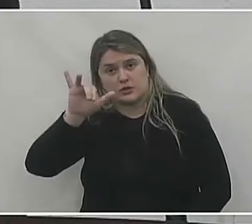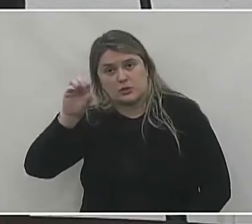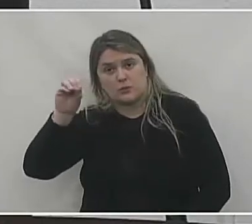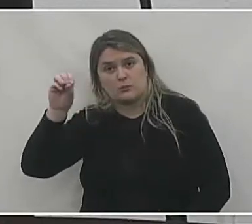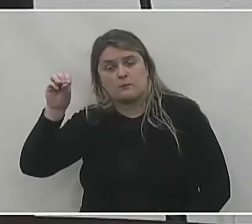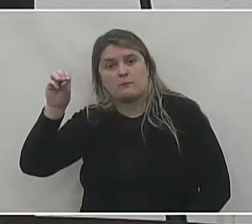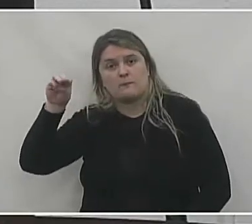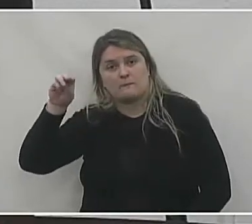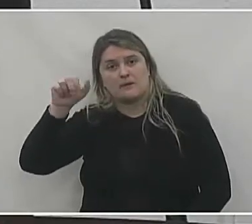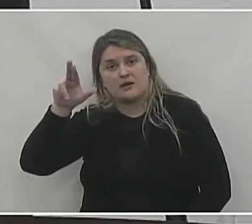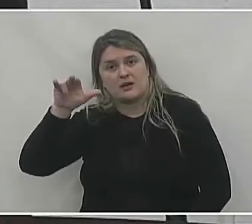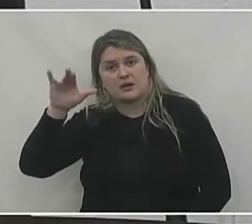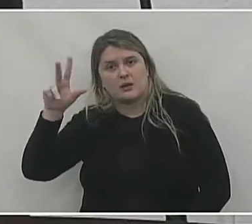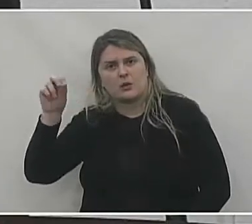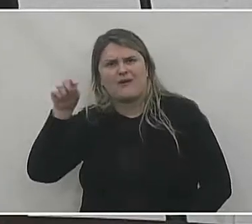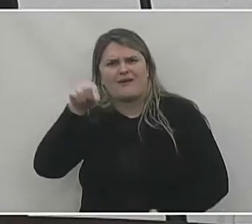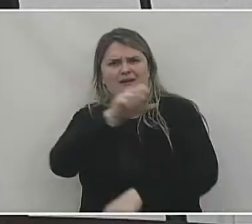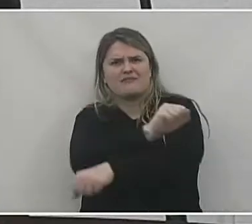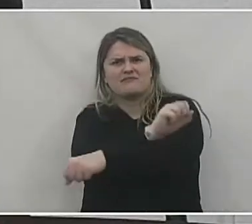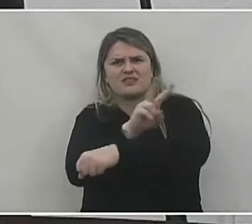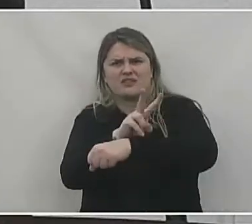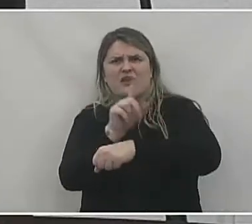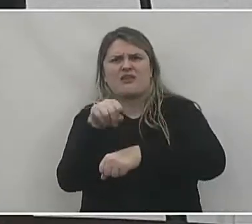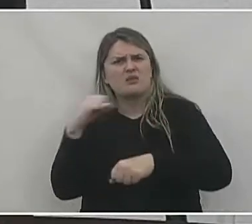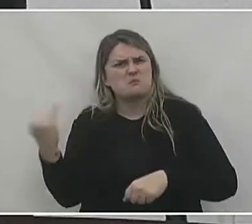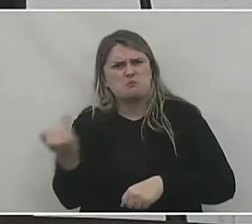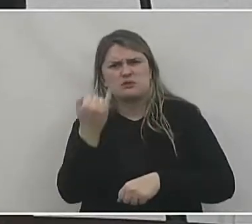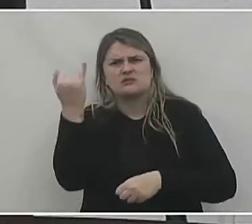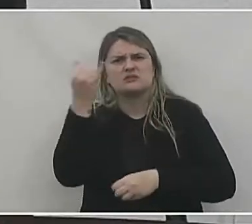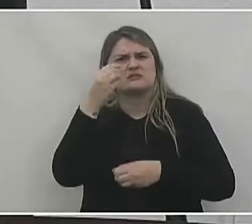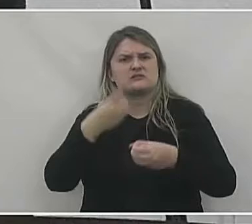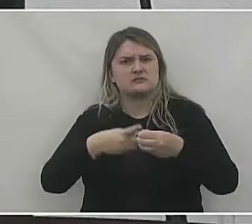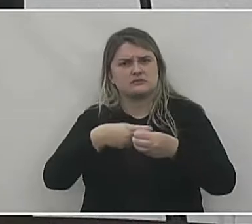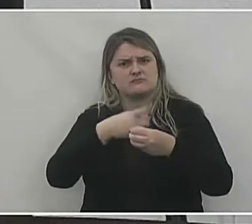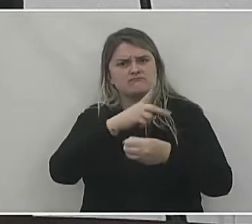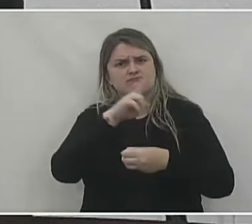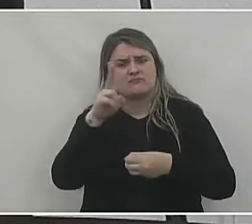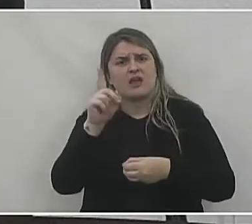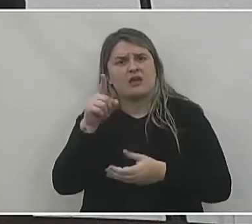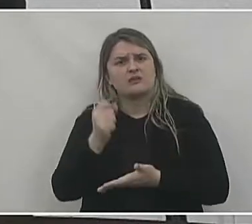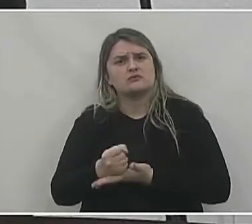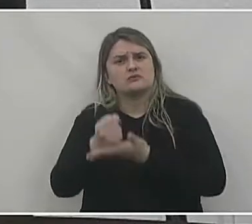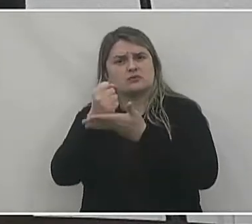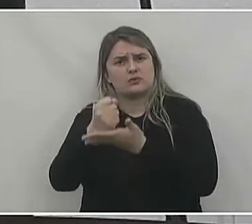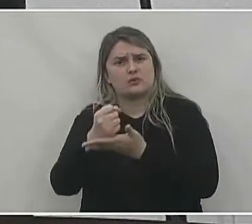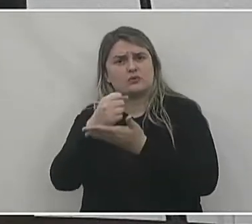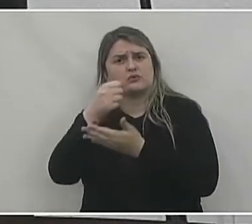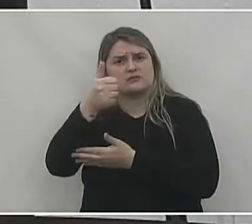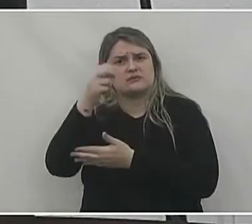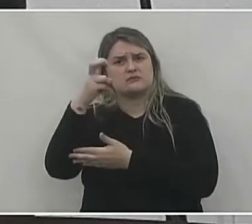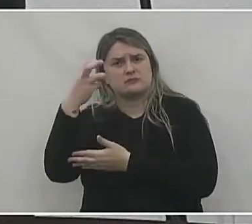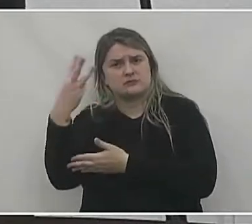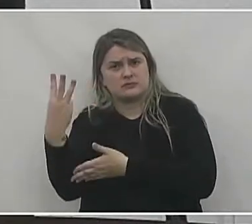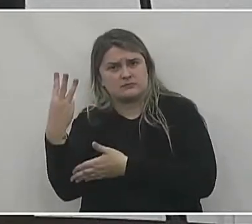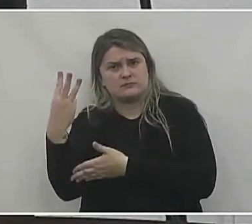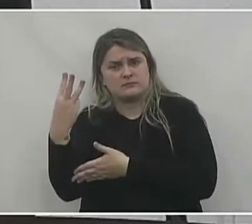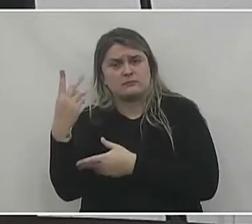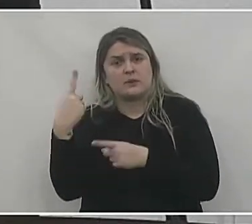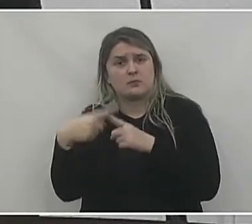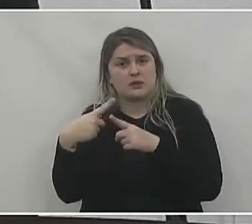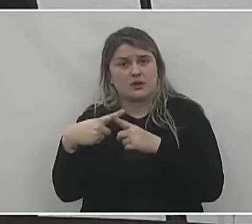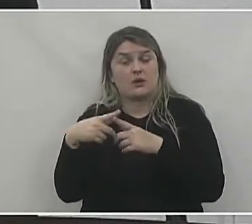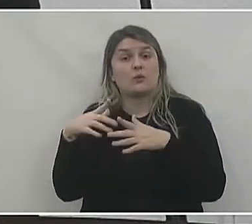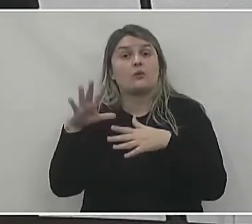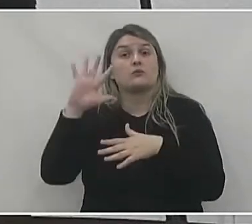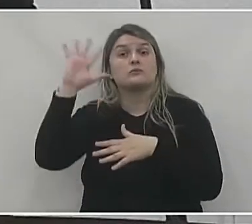avenida ela é importantíssima para a União da Vitória e, além de tudo, é um socorro para 153. Porque quando